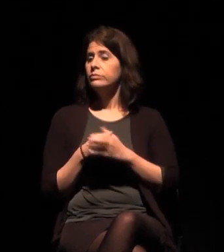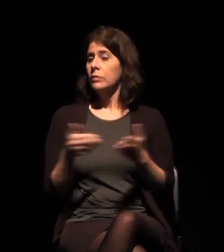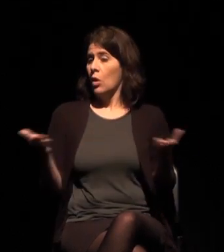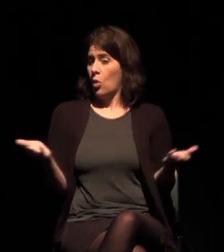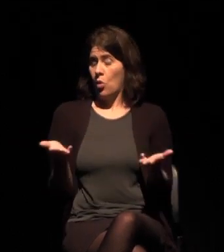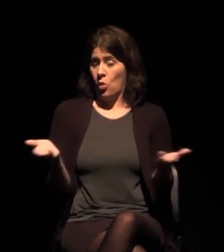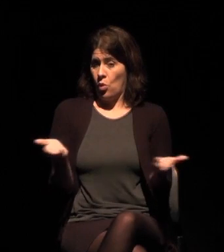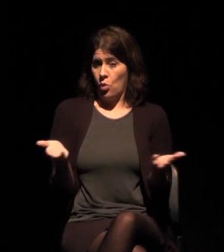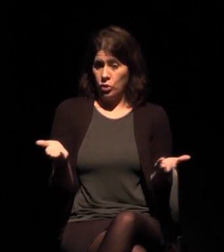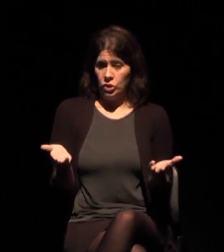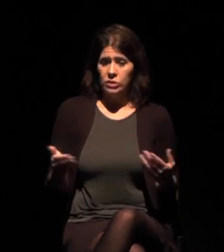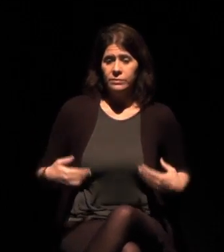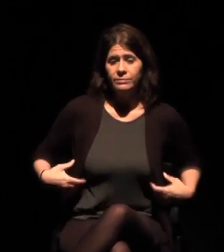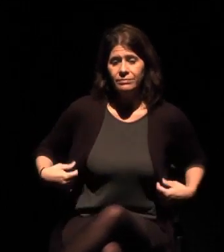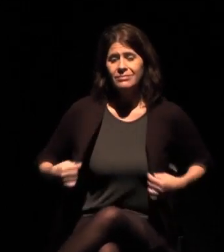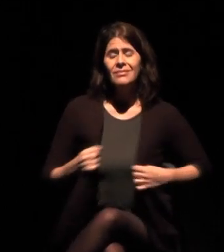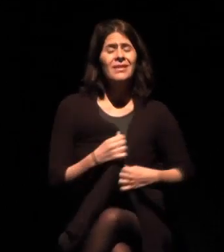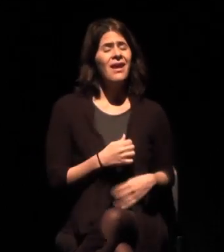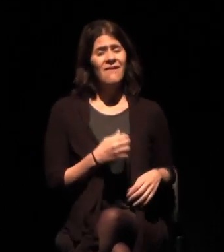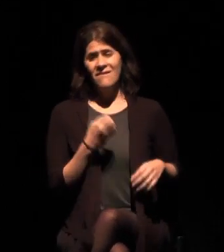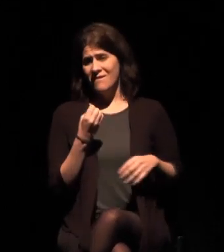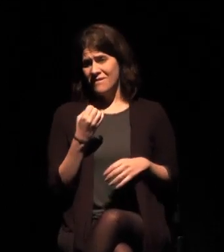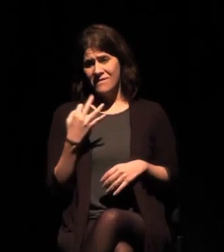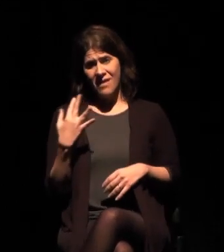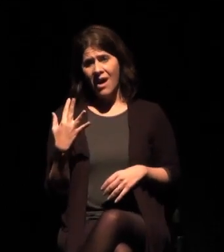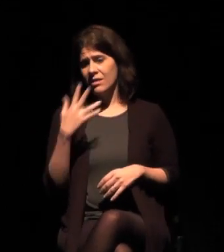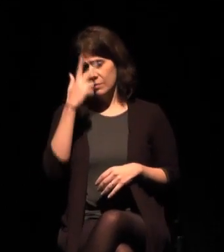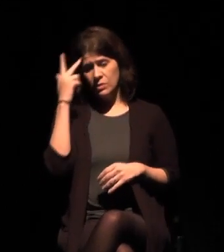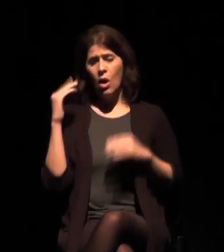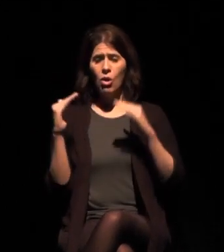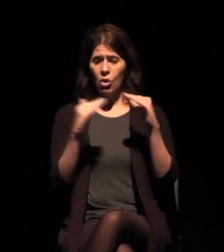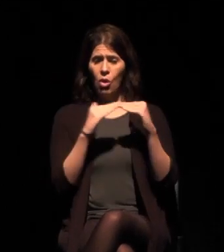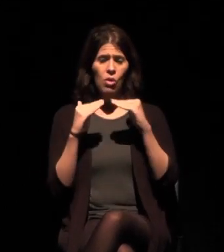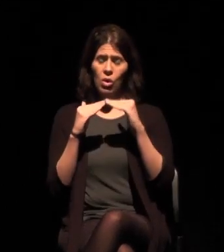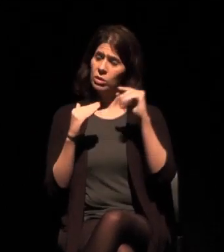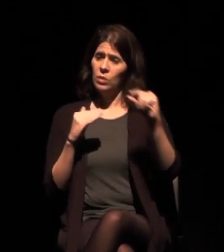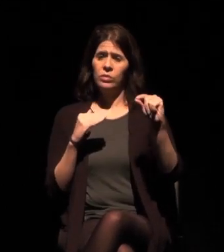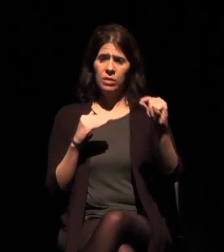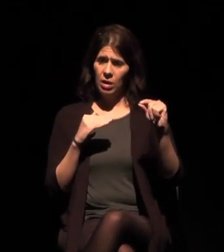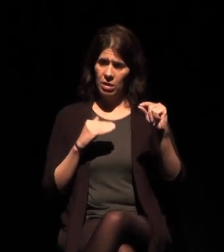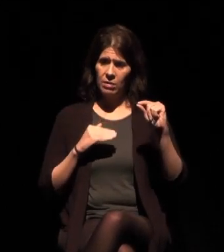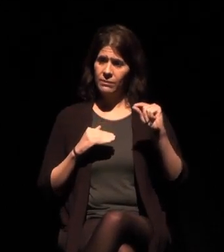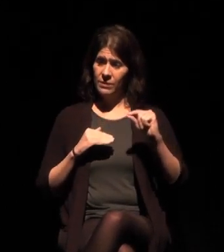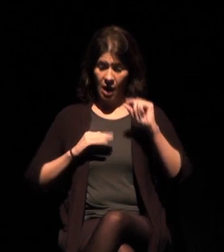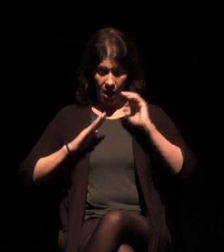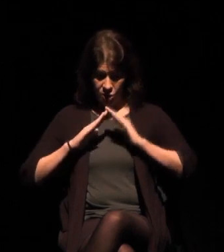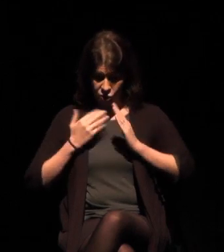consensual que a escola não tem produzido é as competências que se